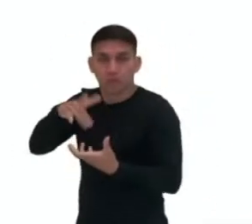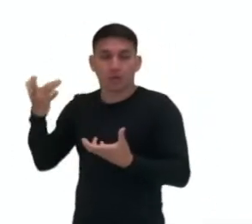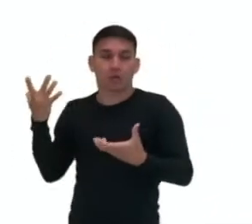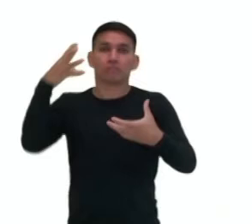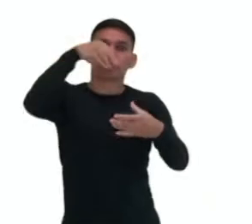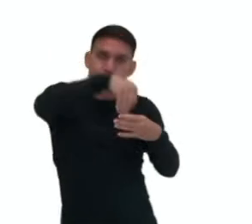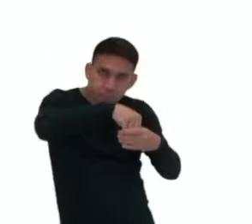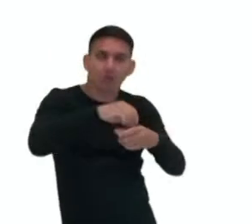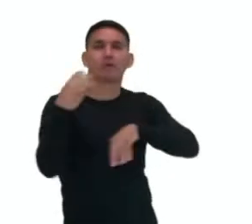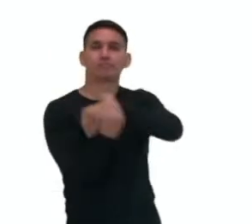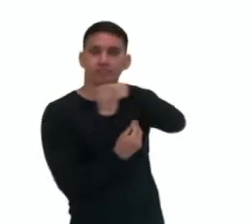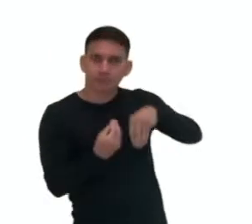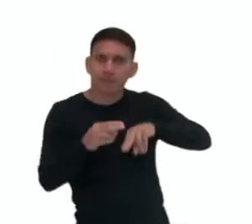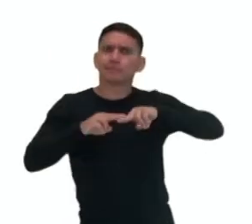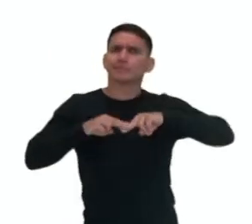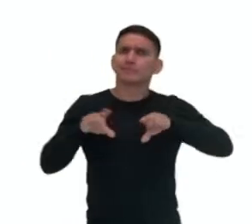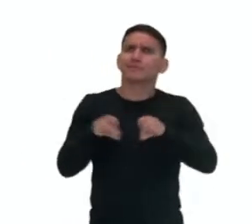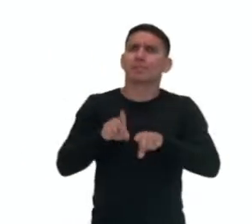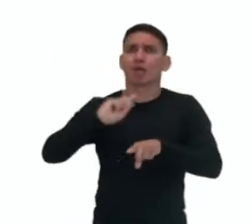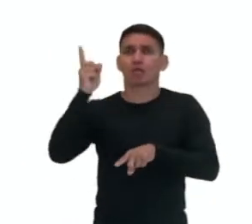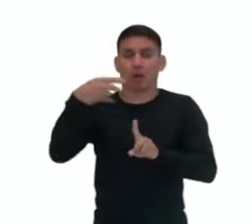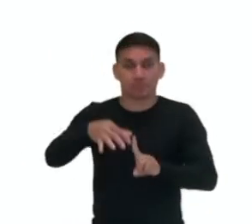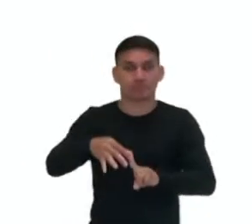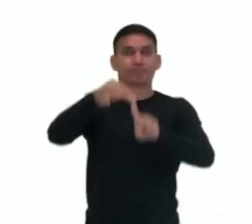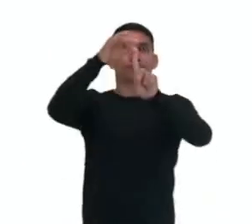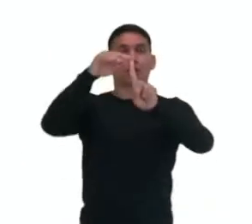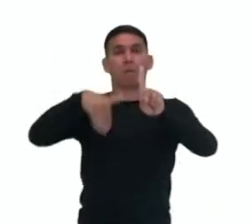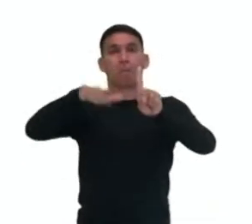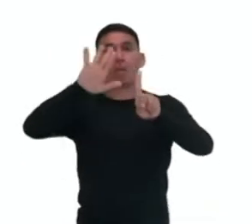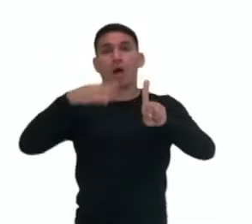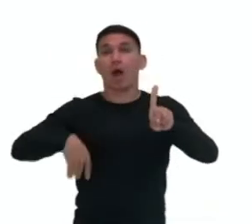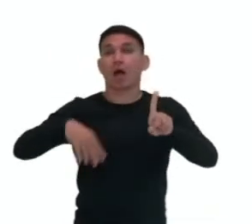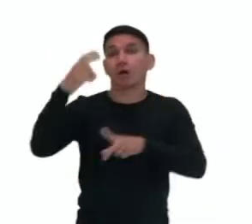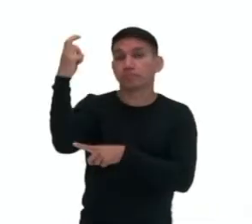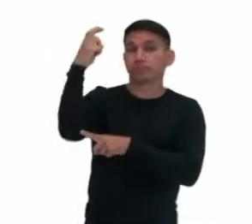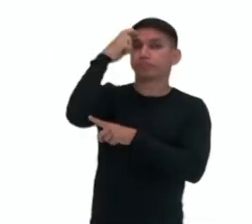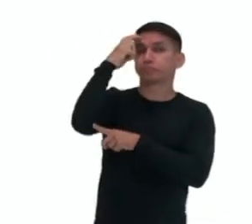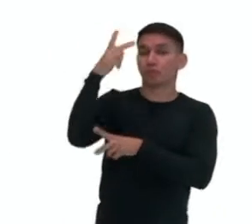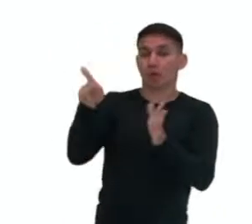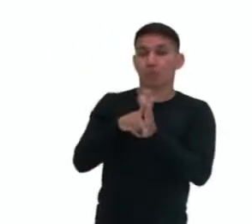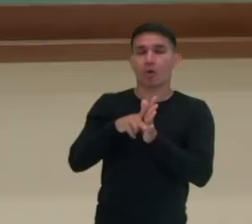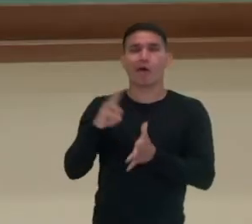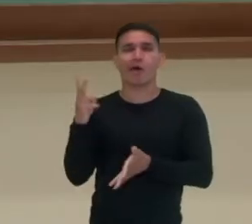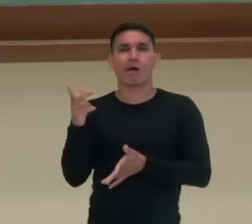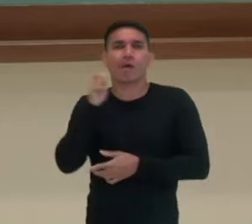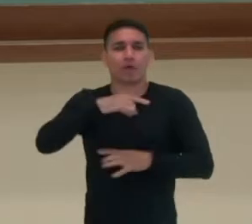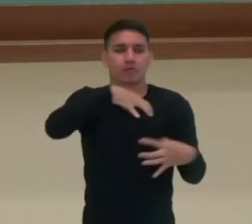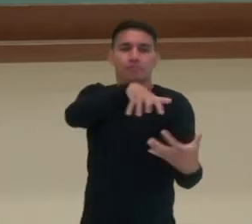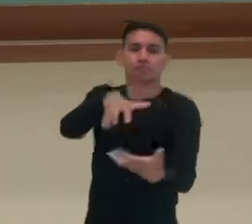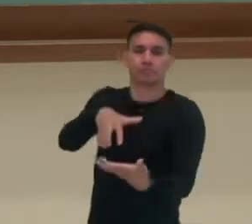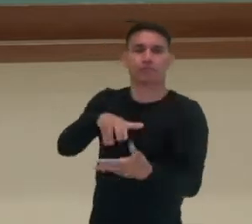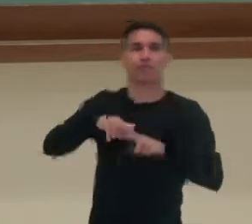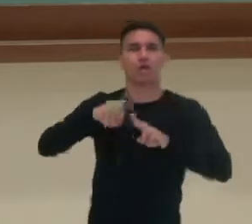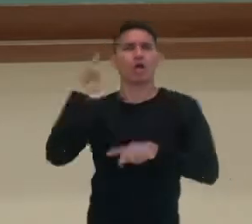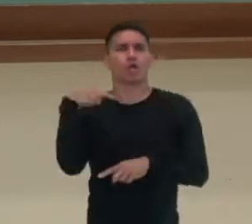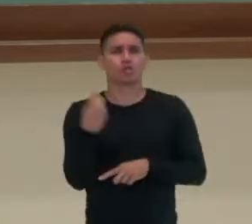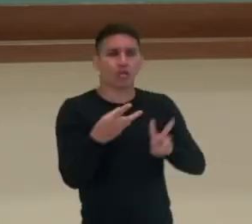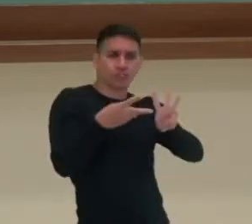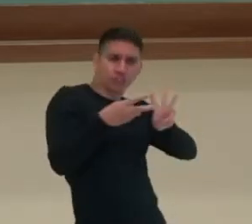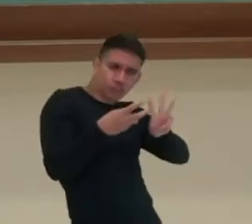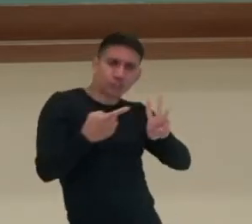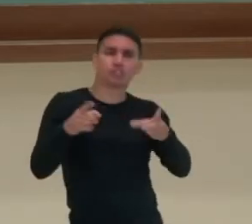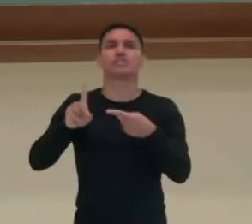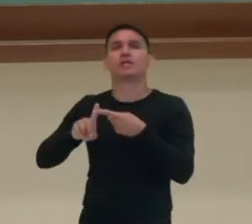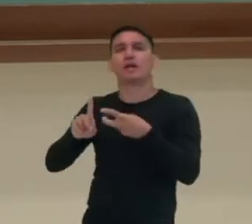coloca no ranking de maior representação cultural no mundo. A nossa base indígena,